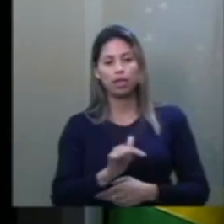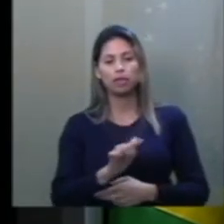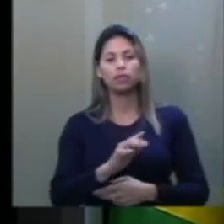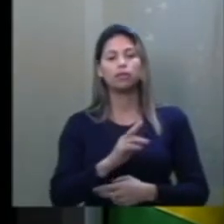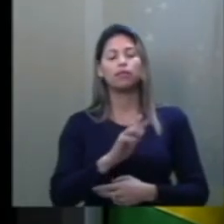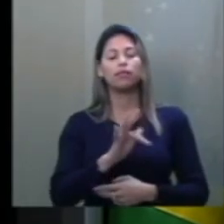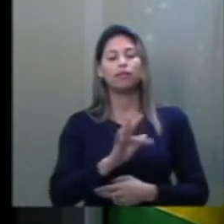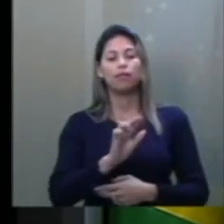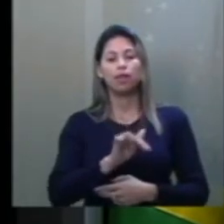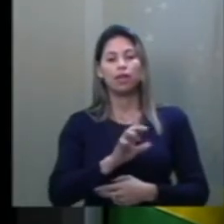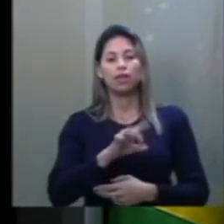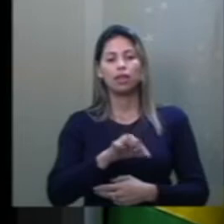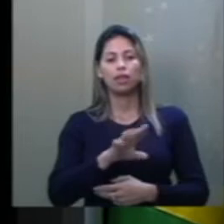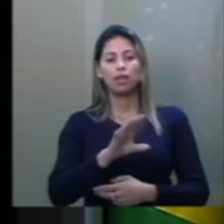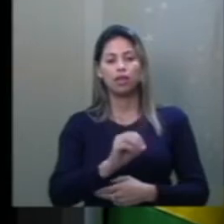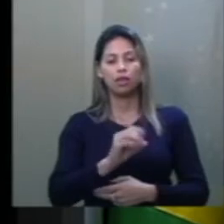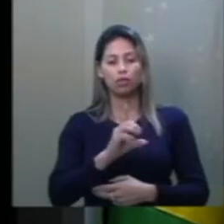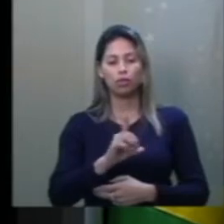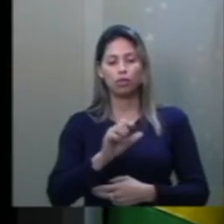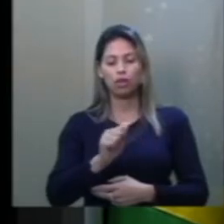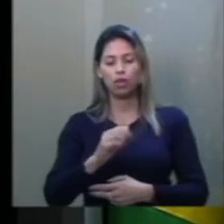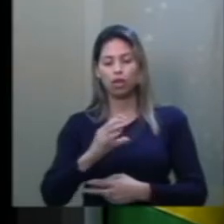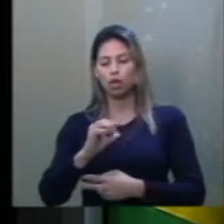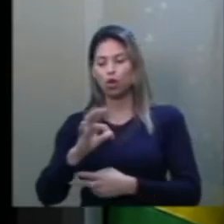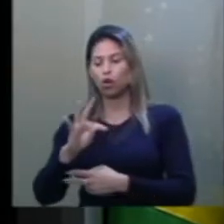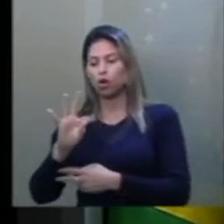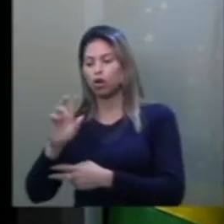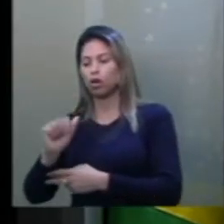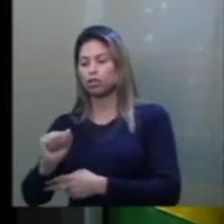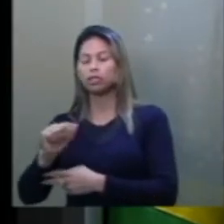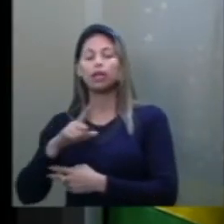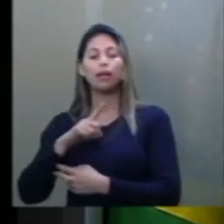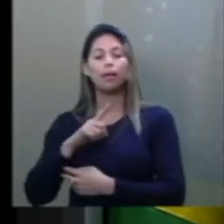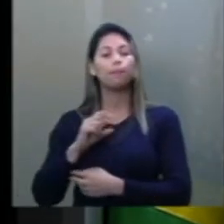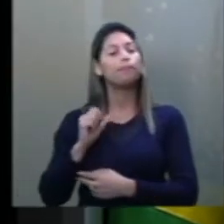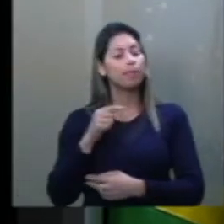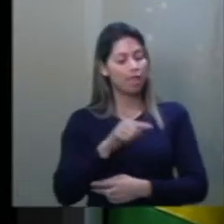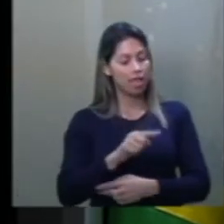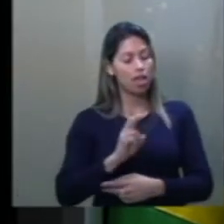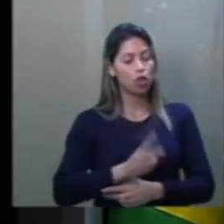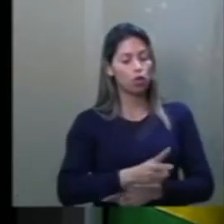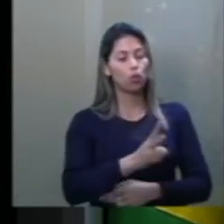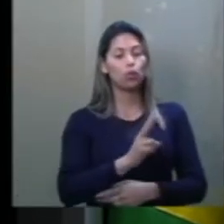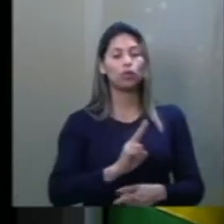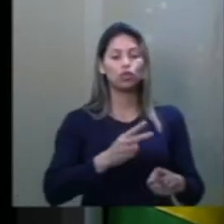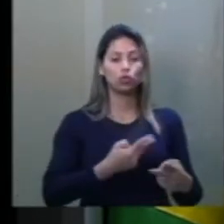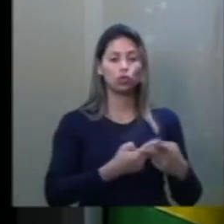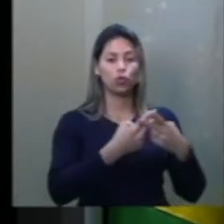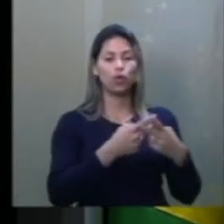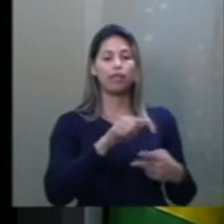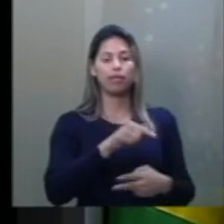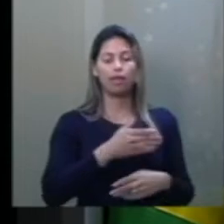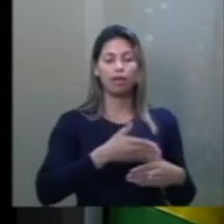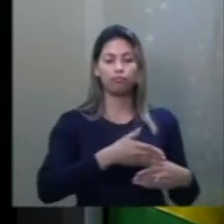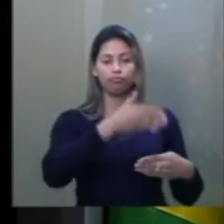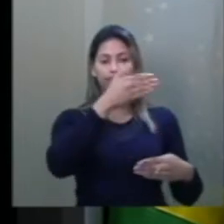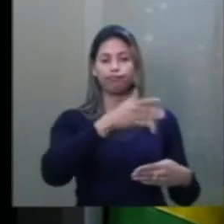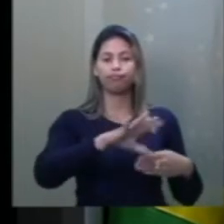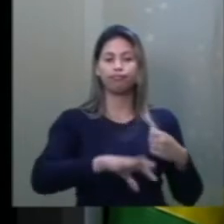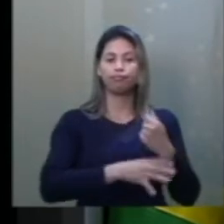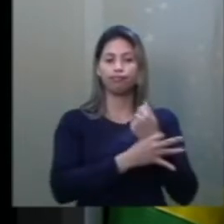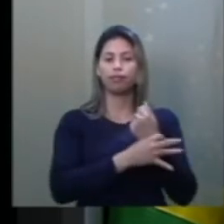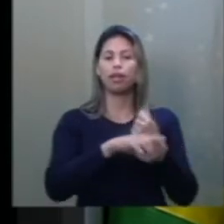o Fernandinho Beiramar, o qual permanece no Sistema Penitenciário Federal em intenso regime de